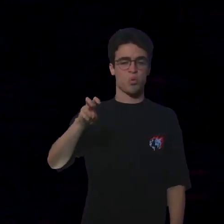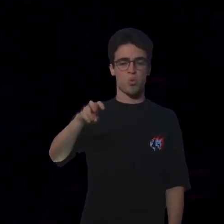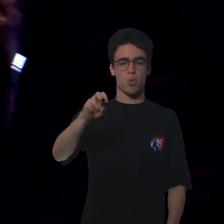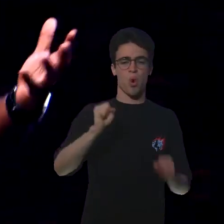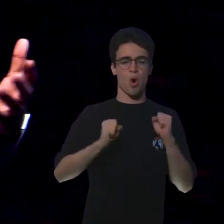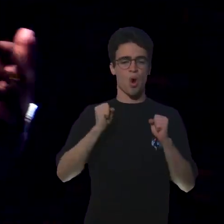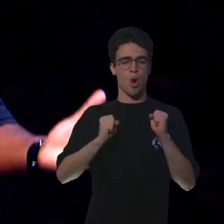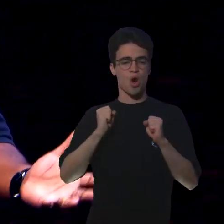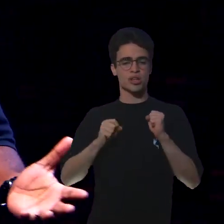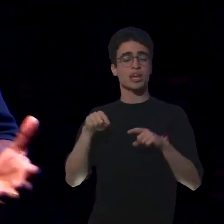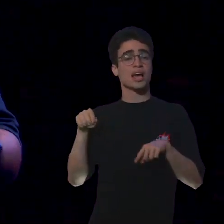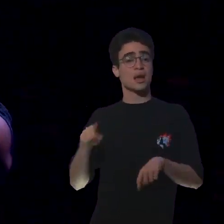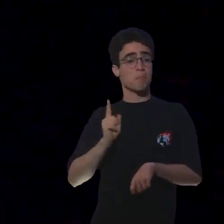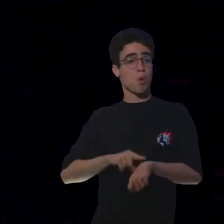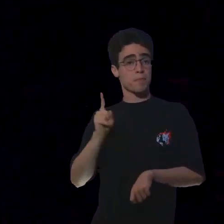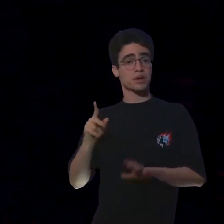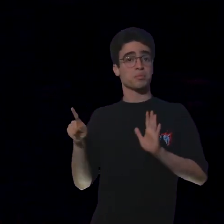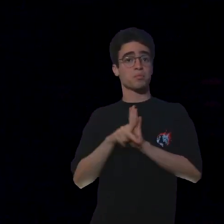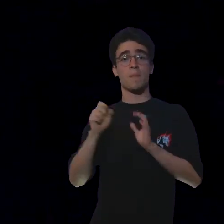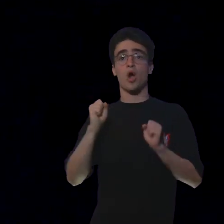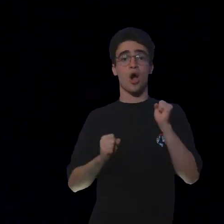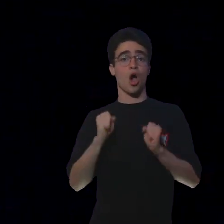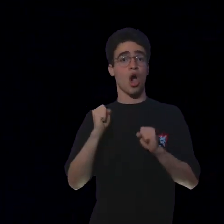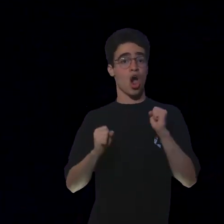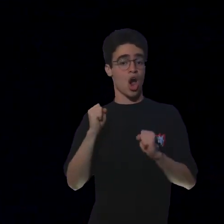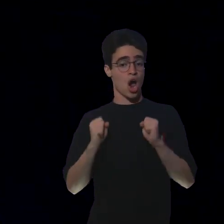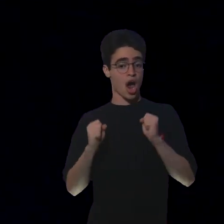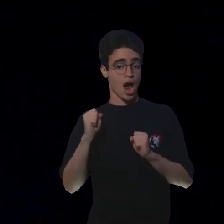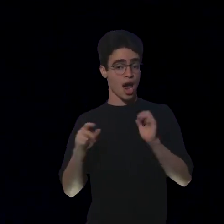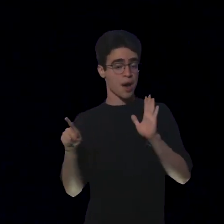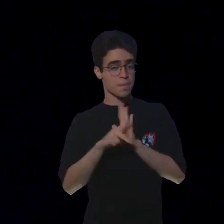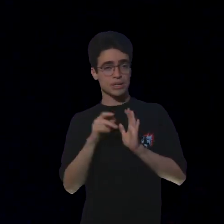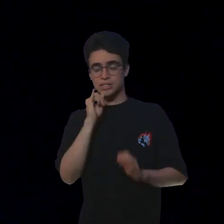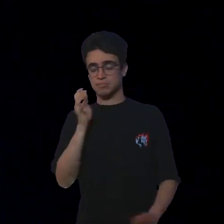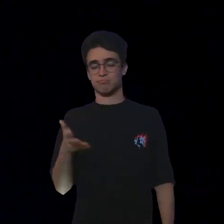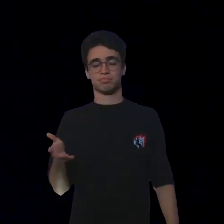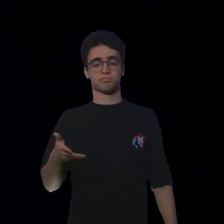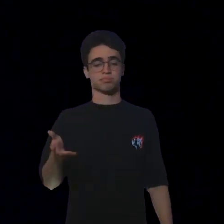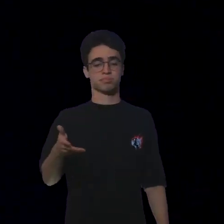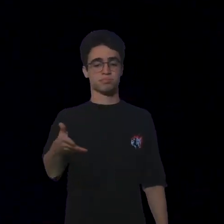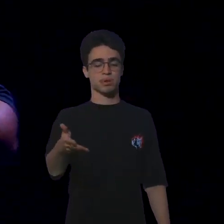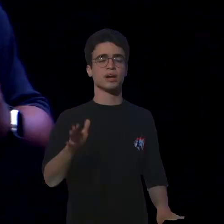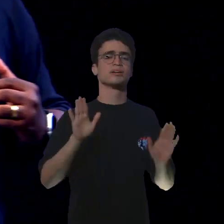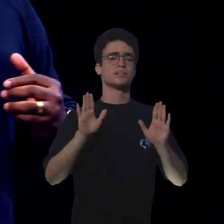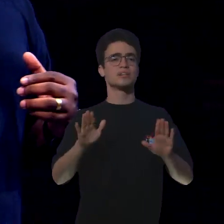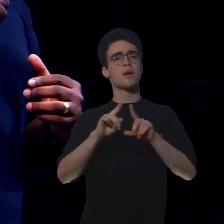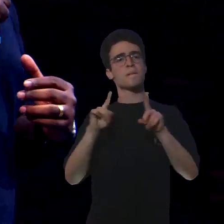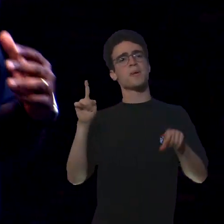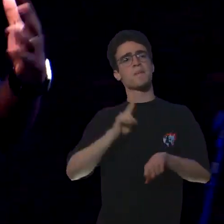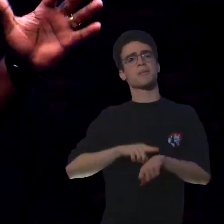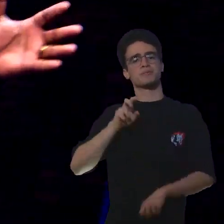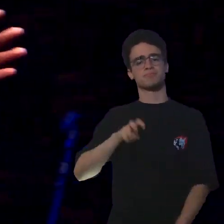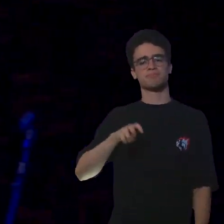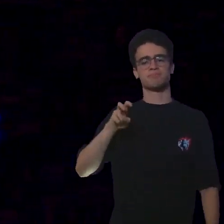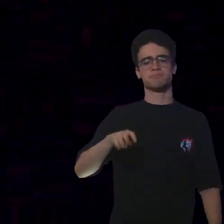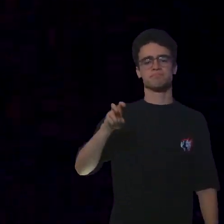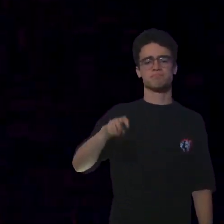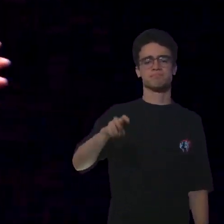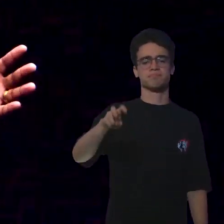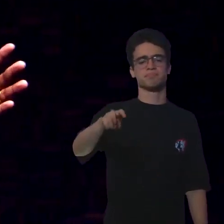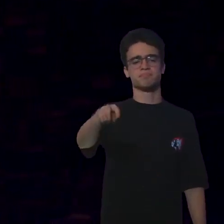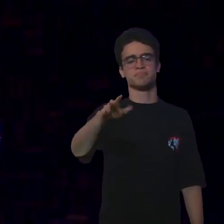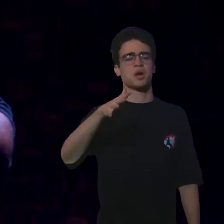um tempo correndo, uma quilometragem meio que acelerada. Mas andando, eu chuto que seja